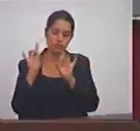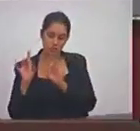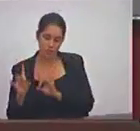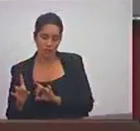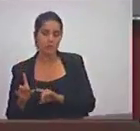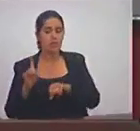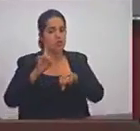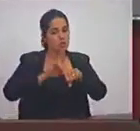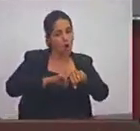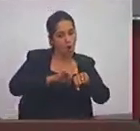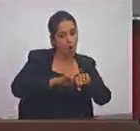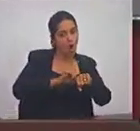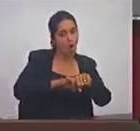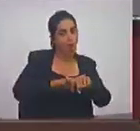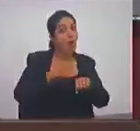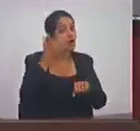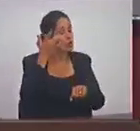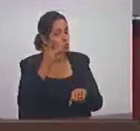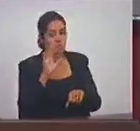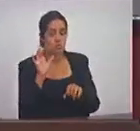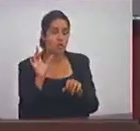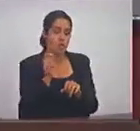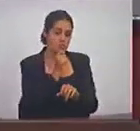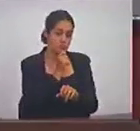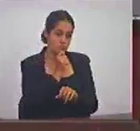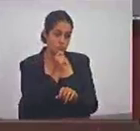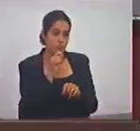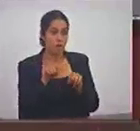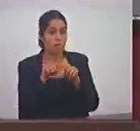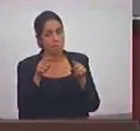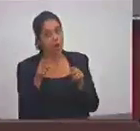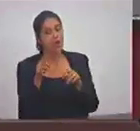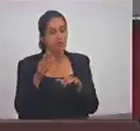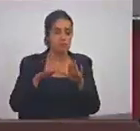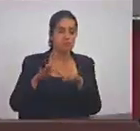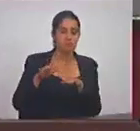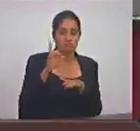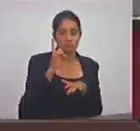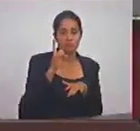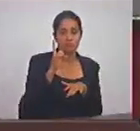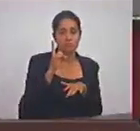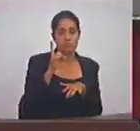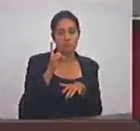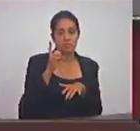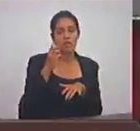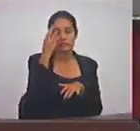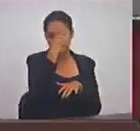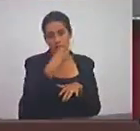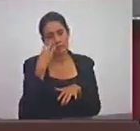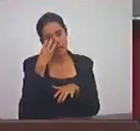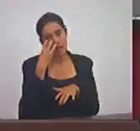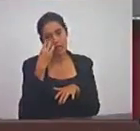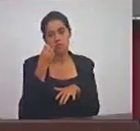seja, não é o dia todo, acredito eu, bom, acho que ficava meio período, se eu não me engano, lá, 3 horas, eu não sei, por